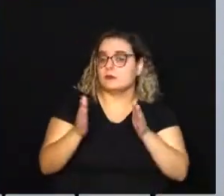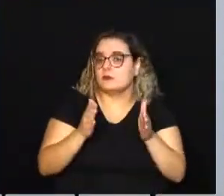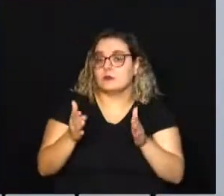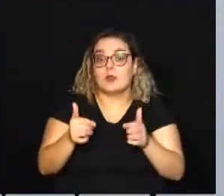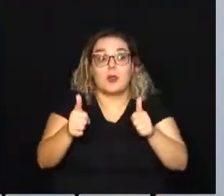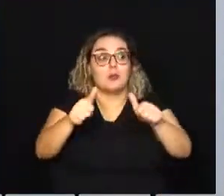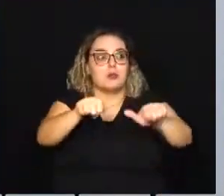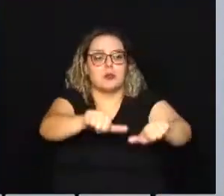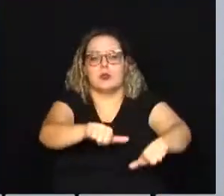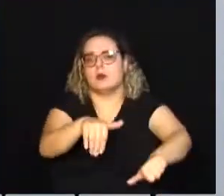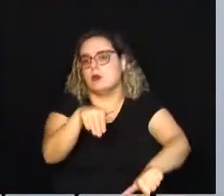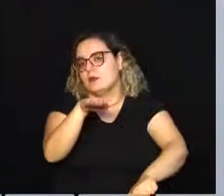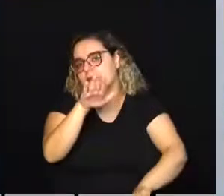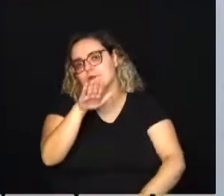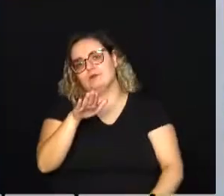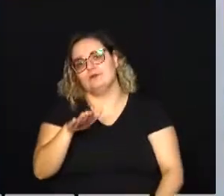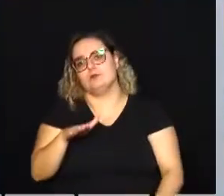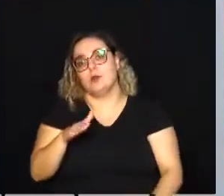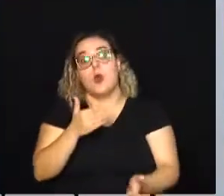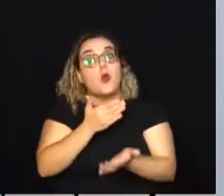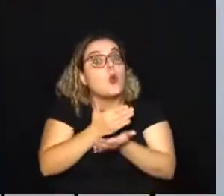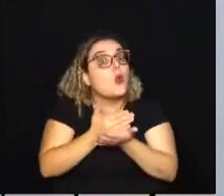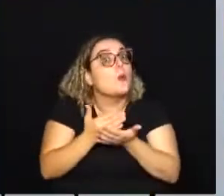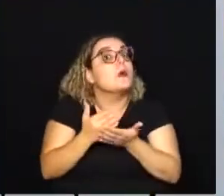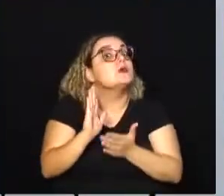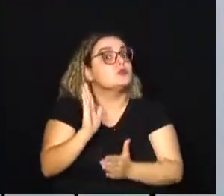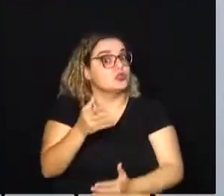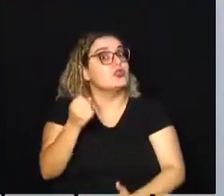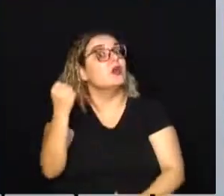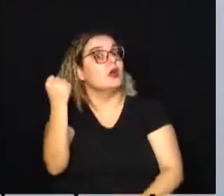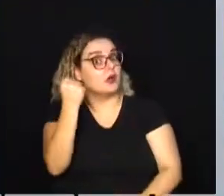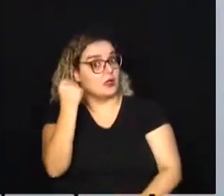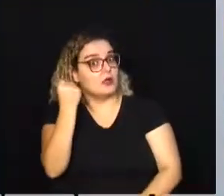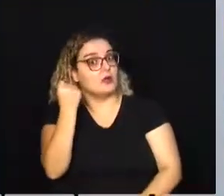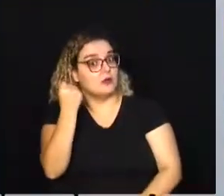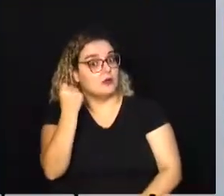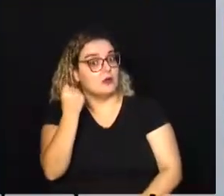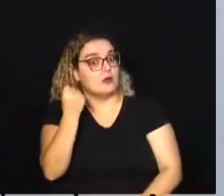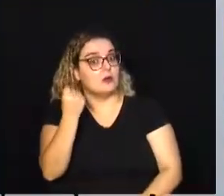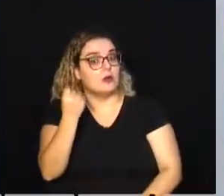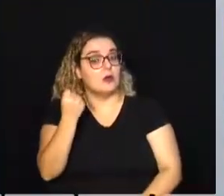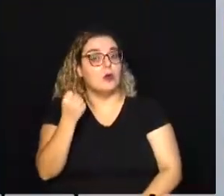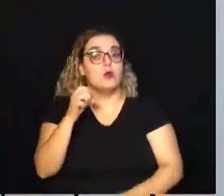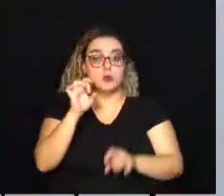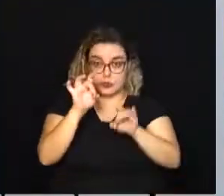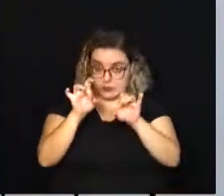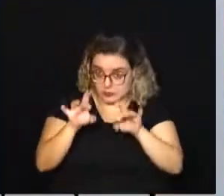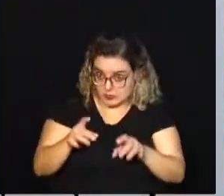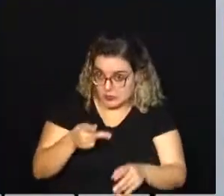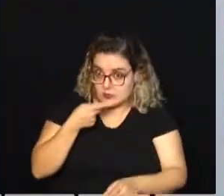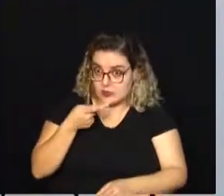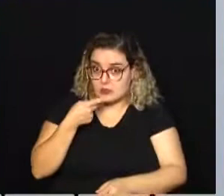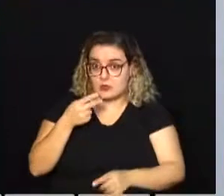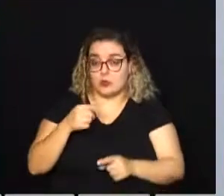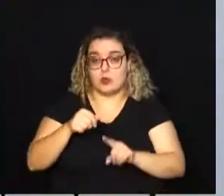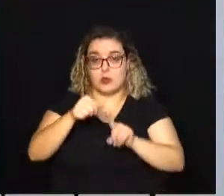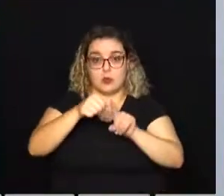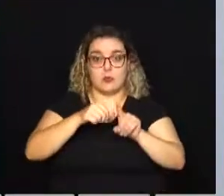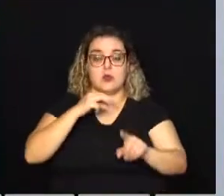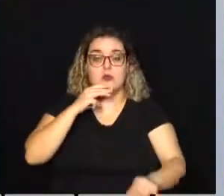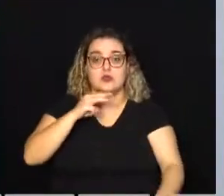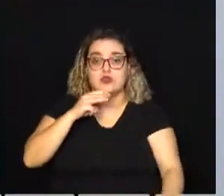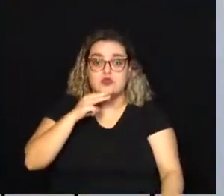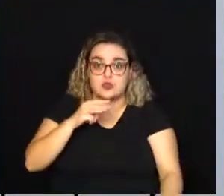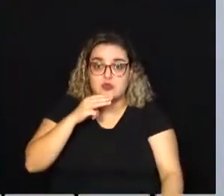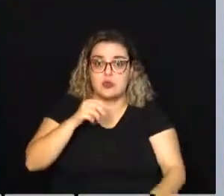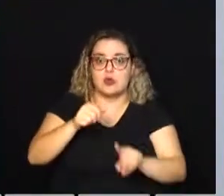ainda, né? O começo do ano já estava grave, mas tudo indica, pelo menos os especialistas mostram, que o mês de março e o mês